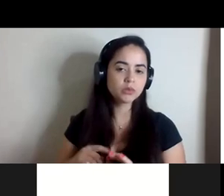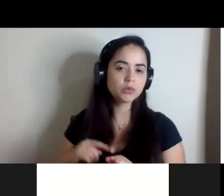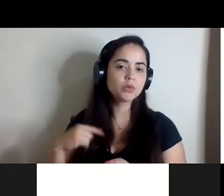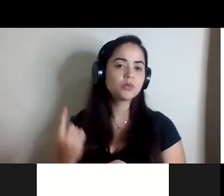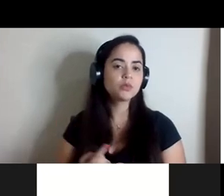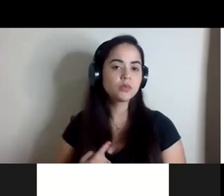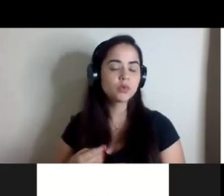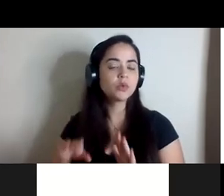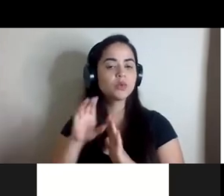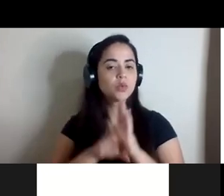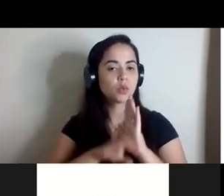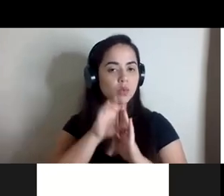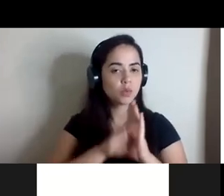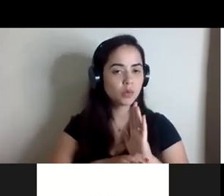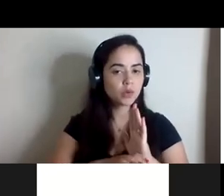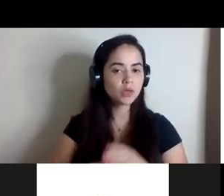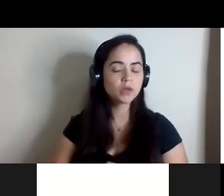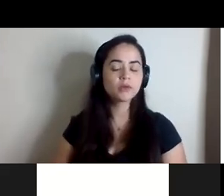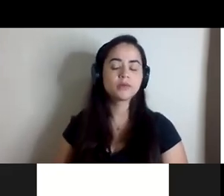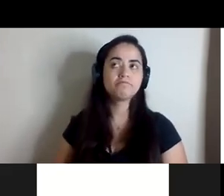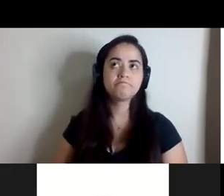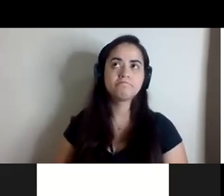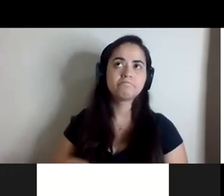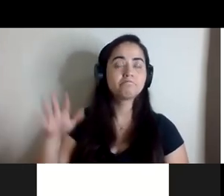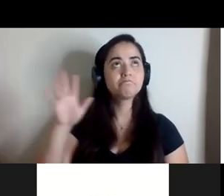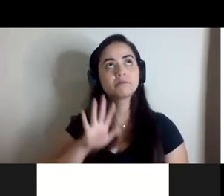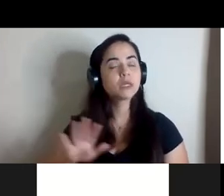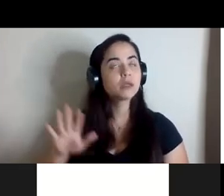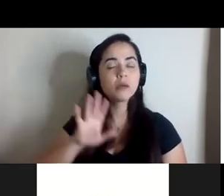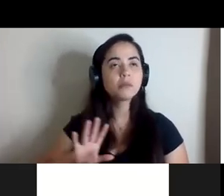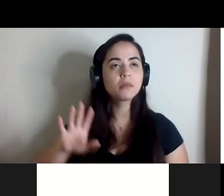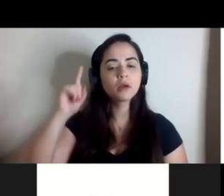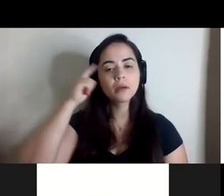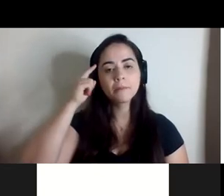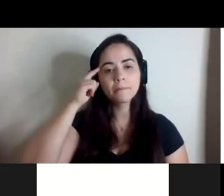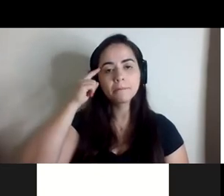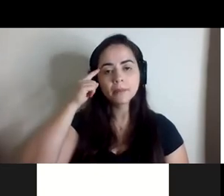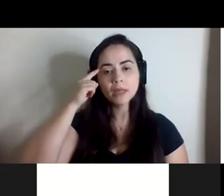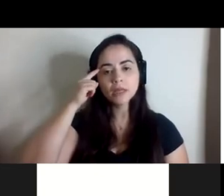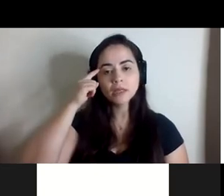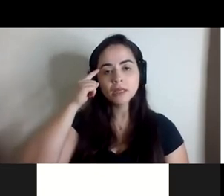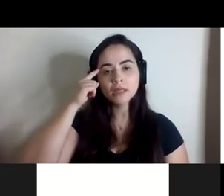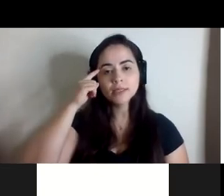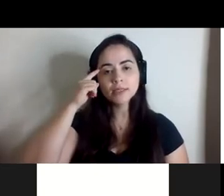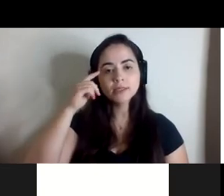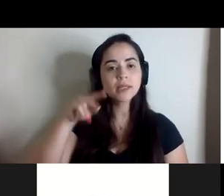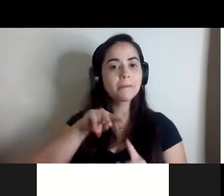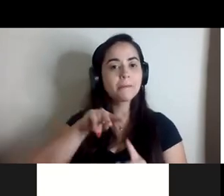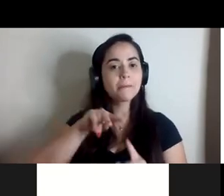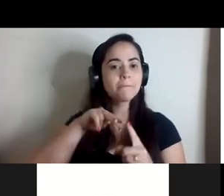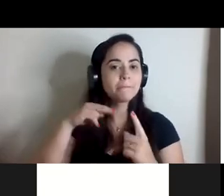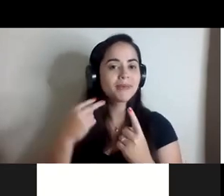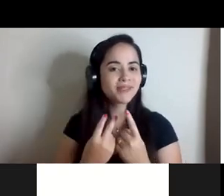dos nossos currículos, geralmente a gente pensa ele do ponto de vista do especialista,